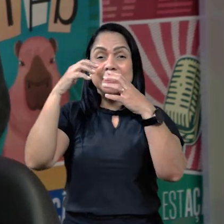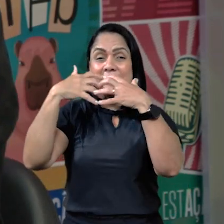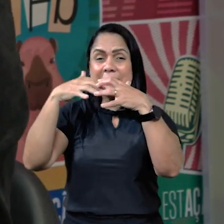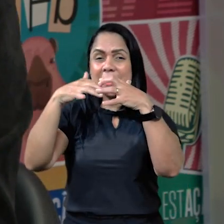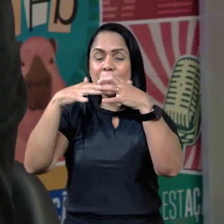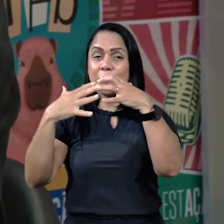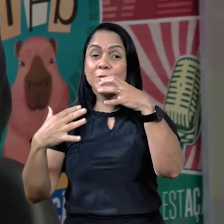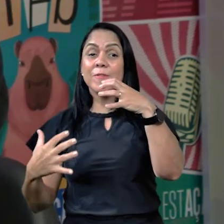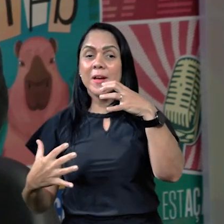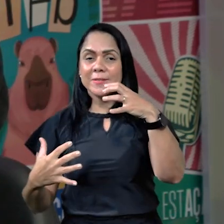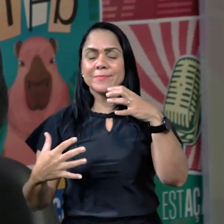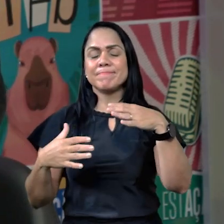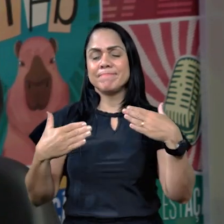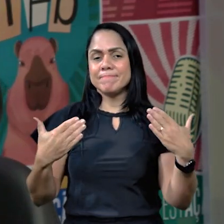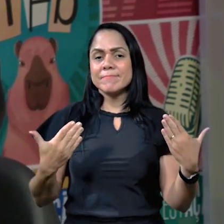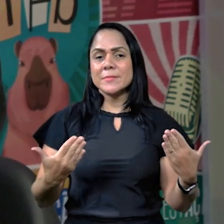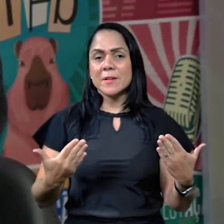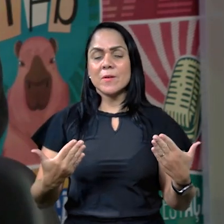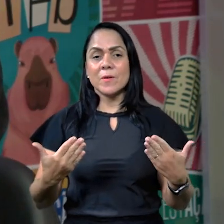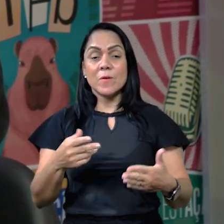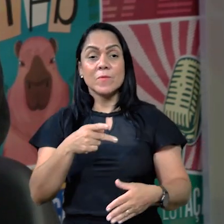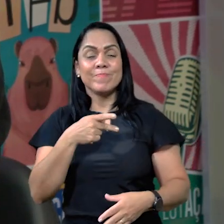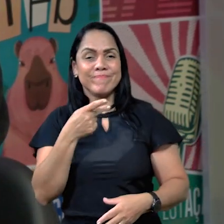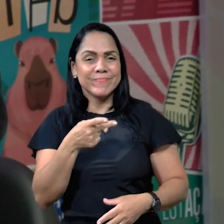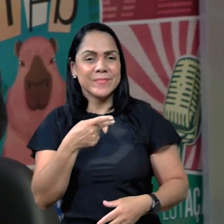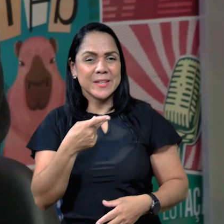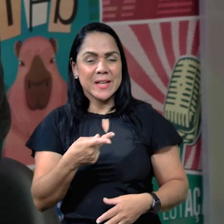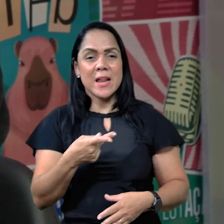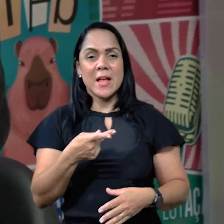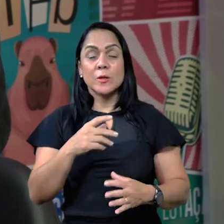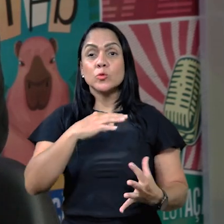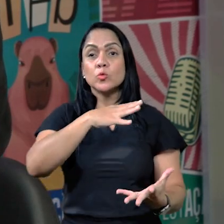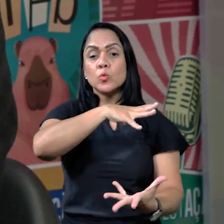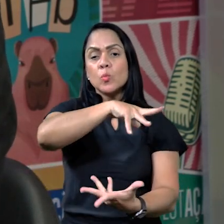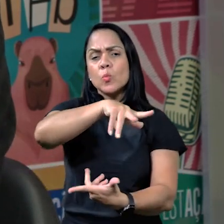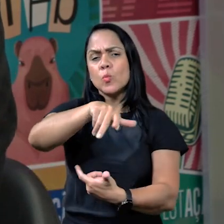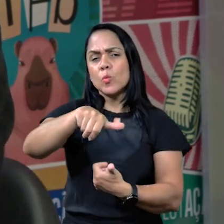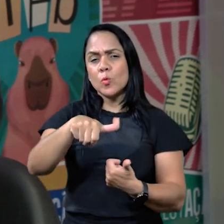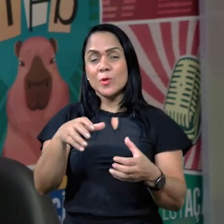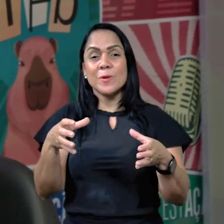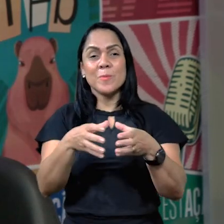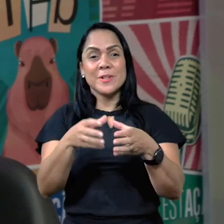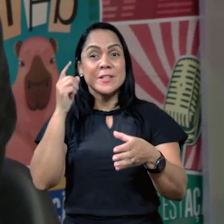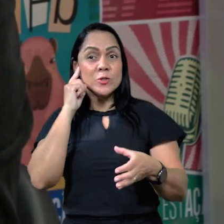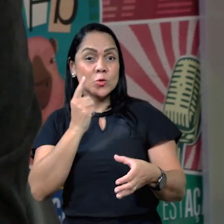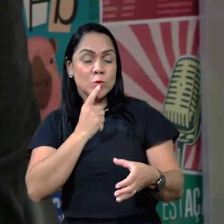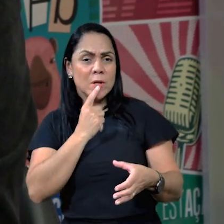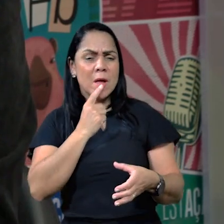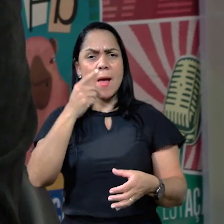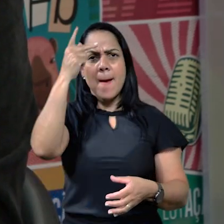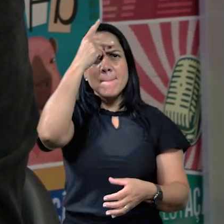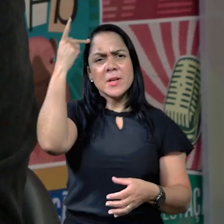neurodiversa, Uhum. né? Então, quando a gente vai falar, por exemplo, do mundo das pessoas surdas, a gente utiliza pessoa